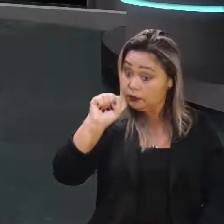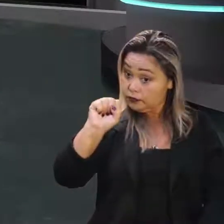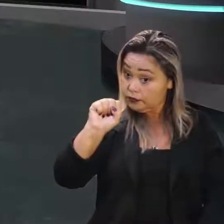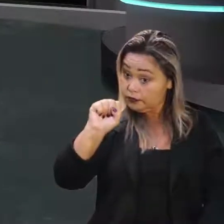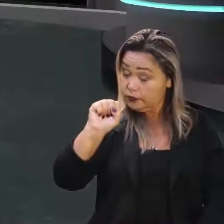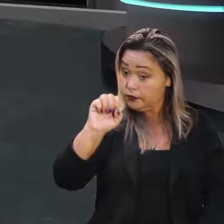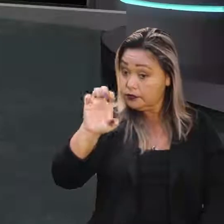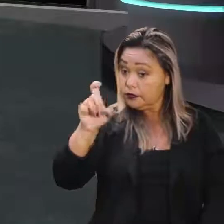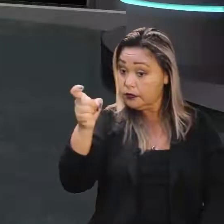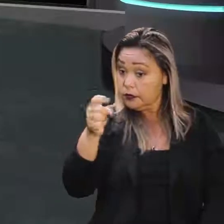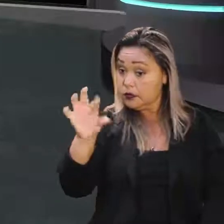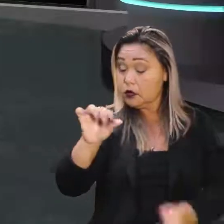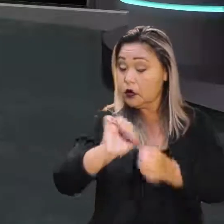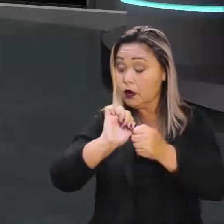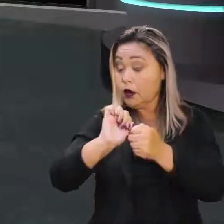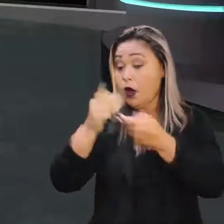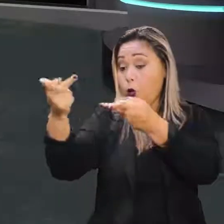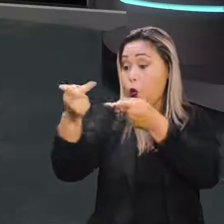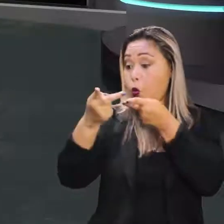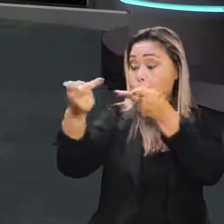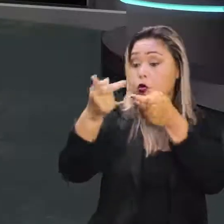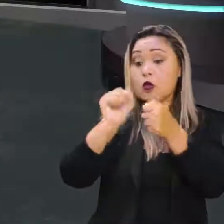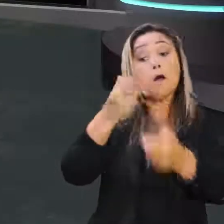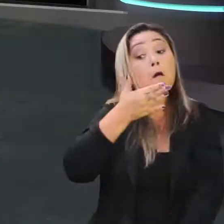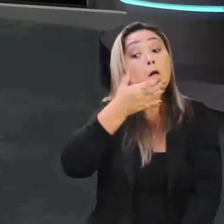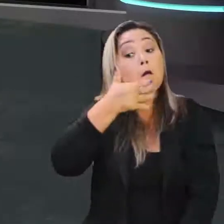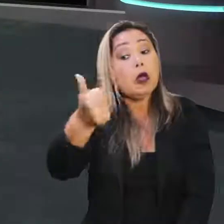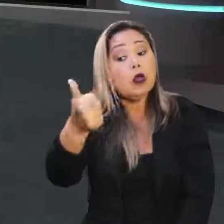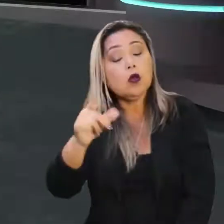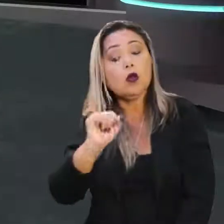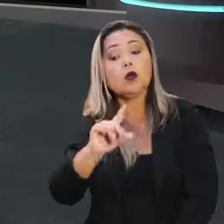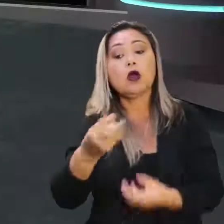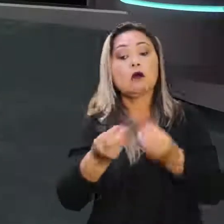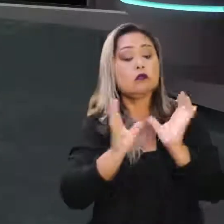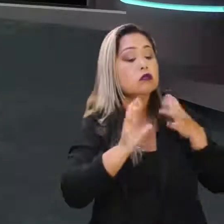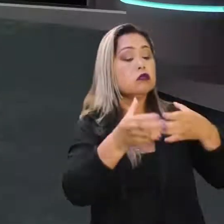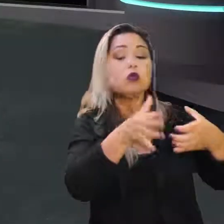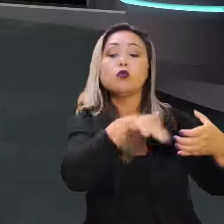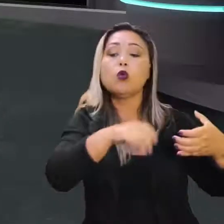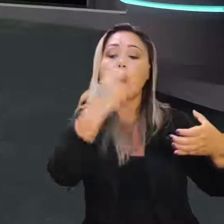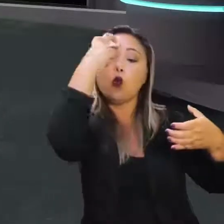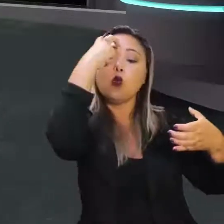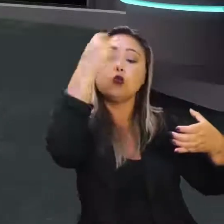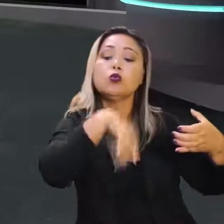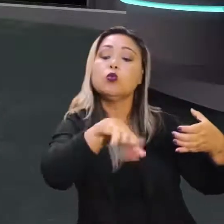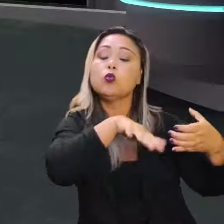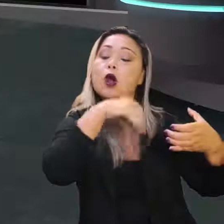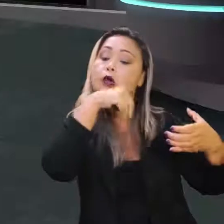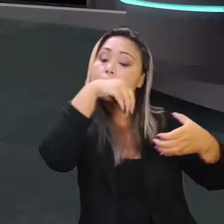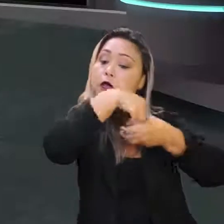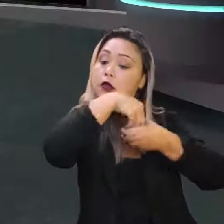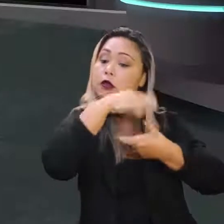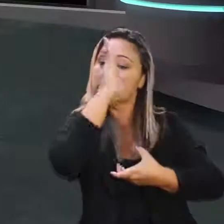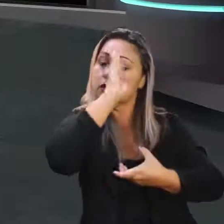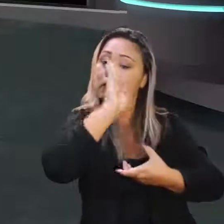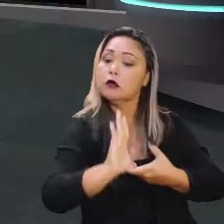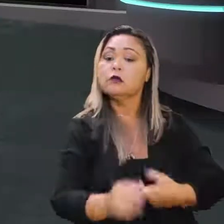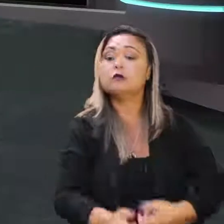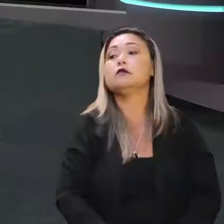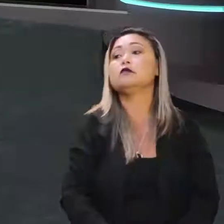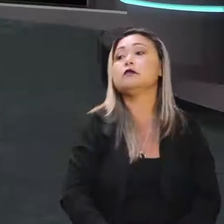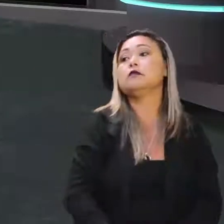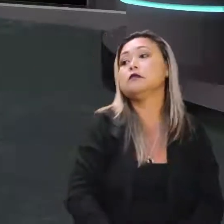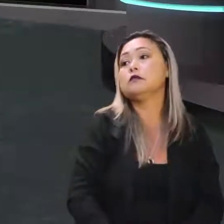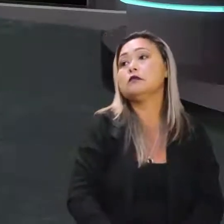Exatamente, Vieram... porque queriam melhorar a categoria, né, a cultura no Brasil. Isso. Muito bem,